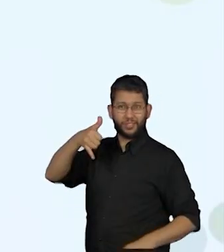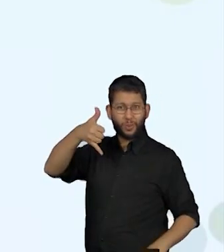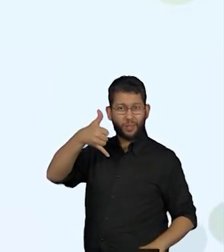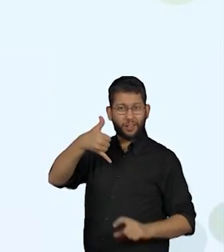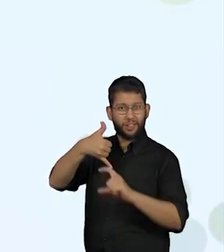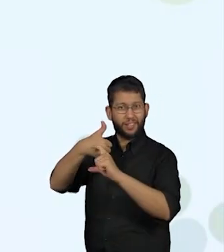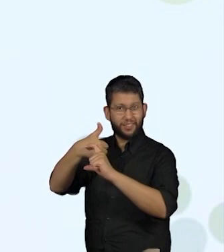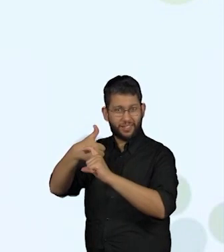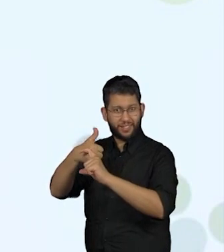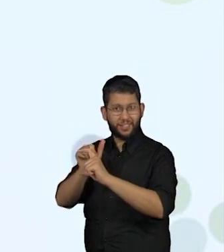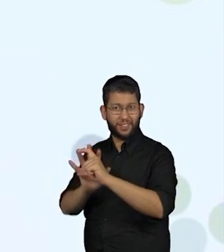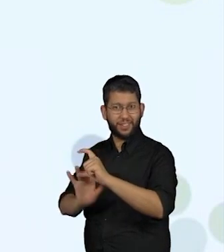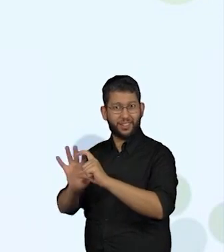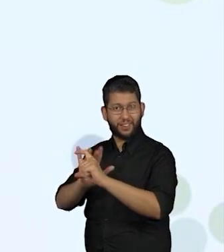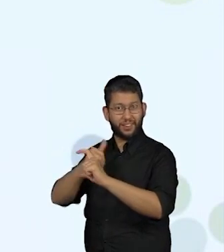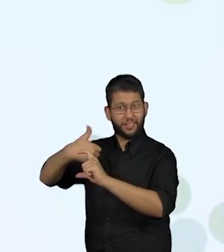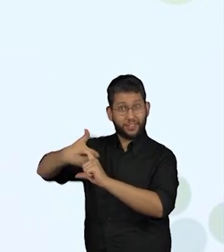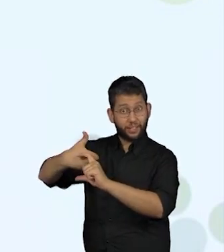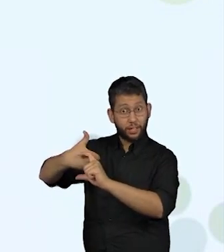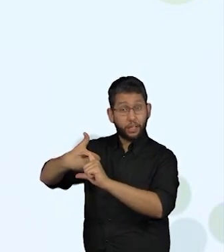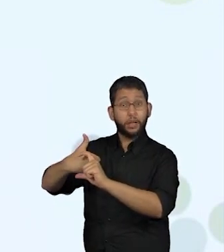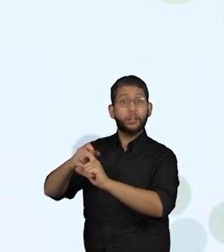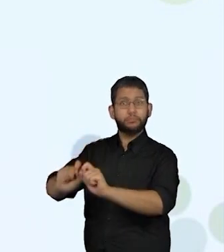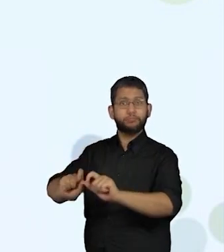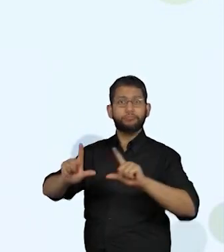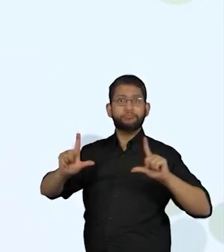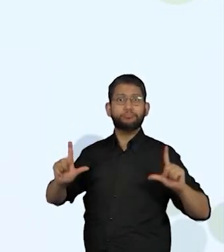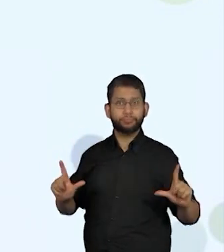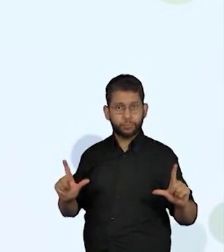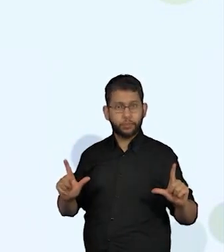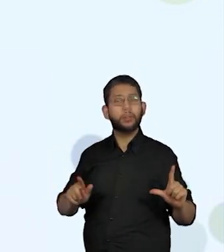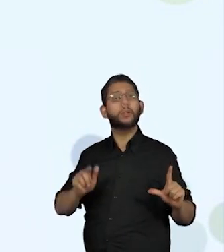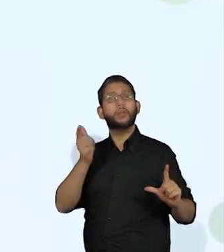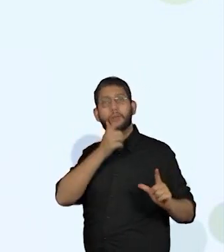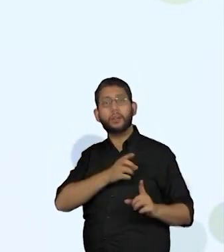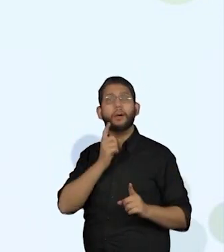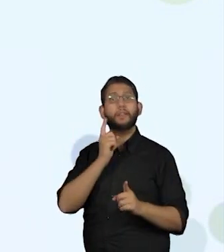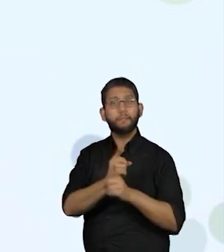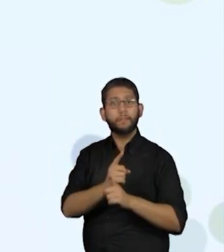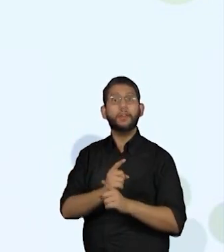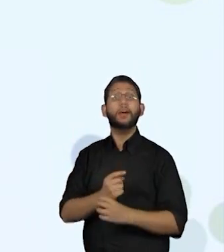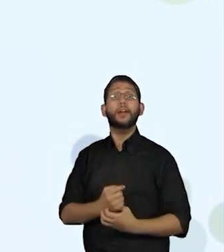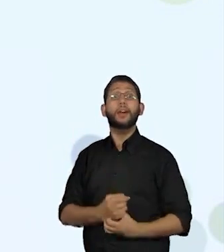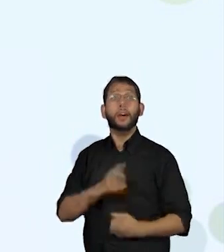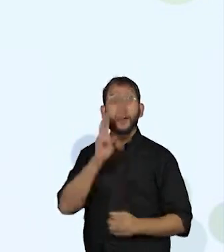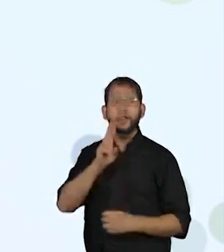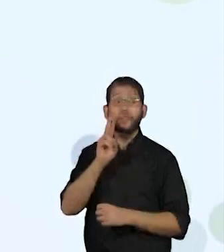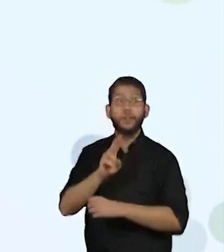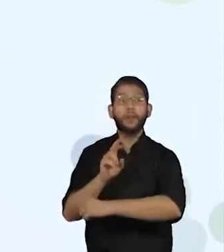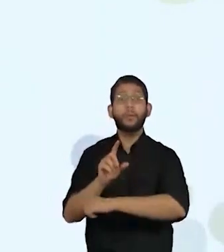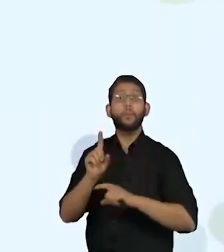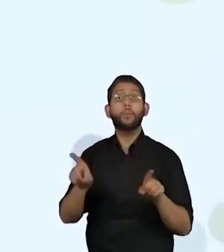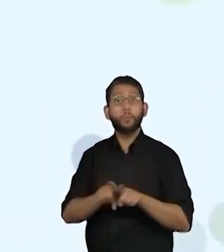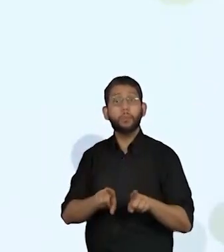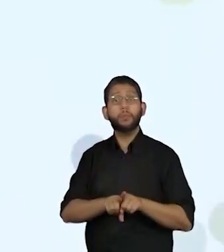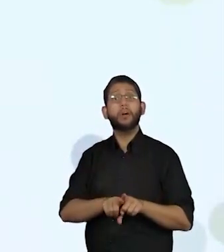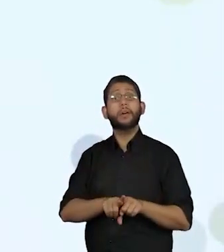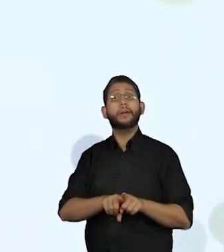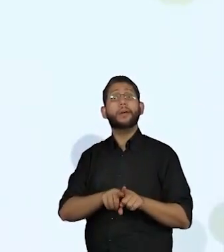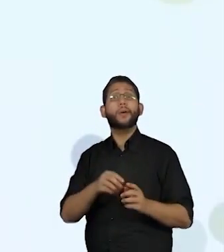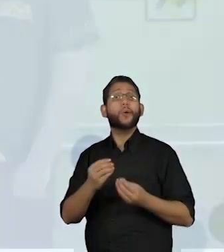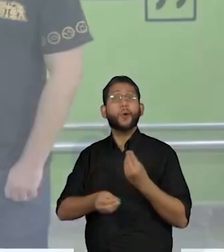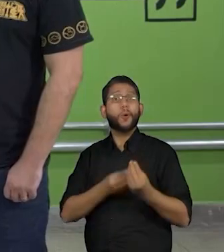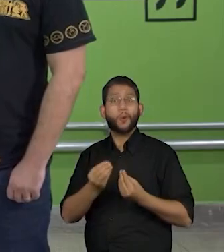a câmera na frente da tela de vocês e vocês vão ser direcionados e vão poder verificar vocês aí sozinhos o que a gente preparou